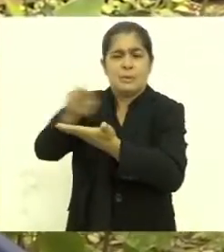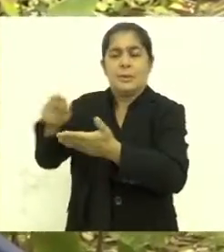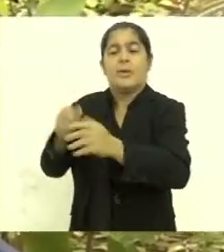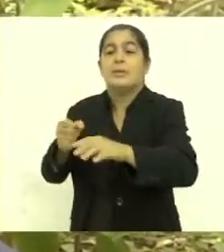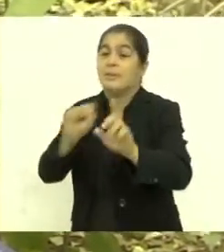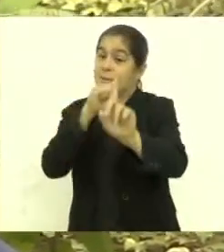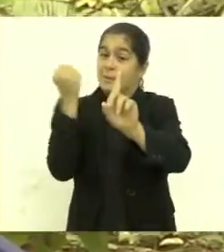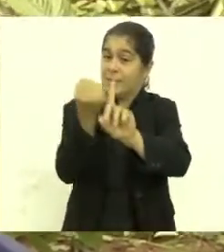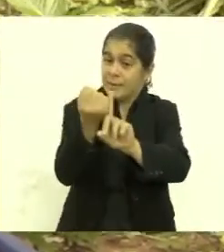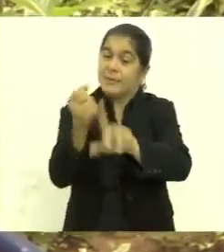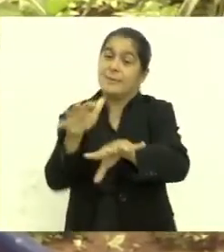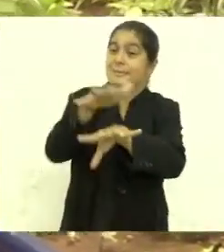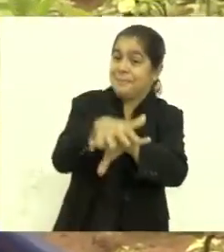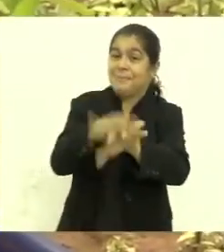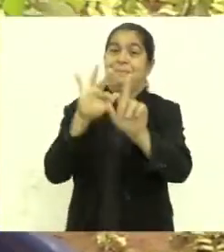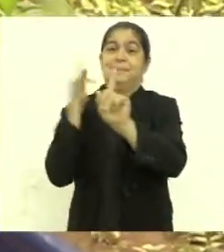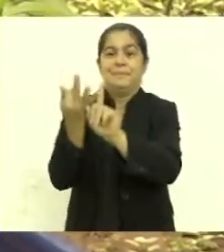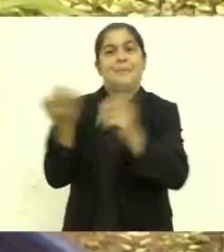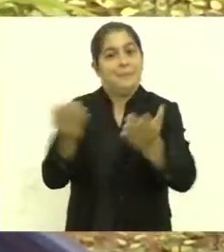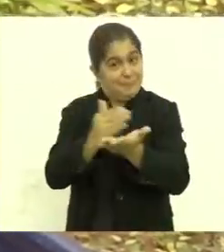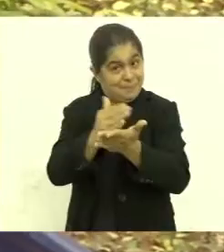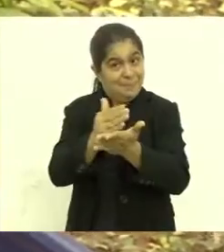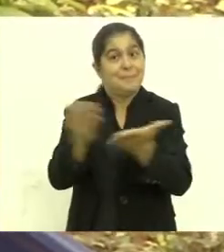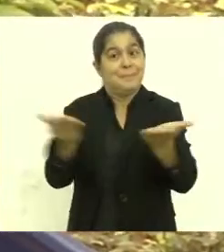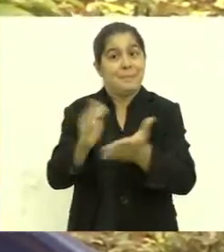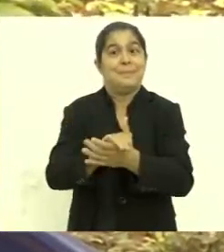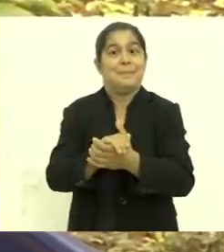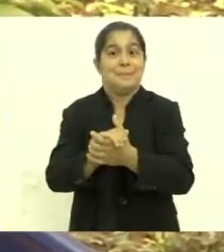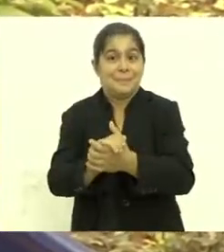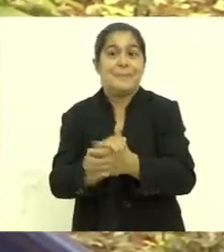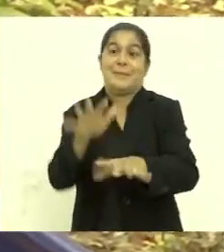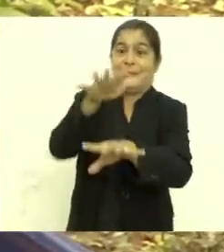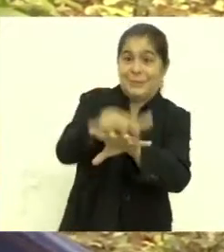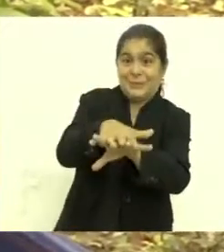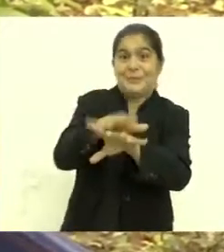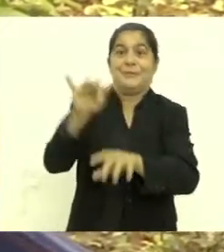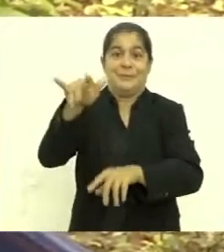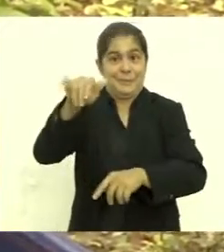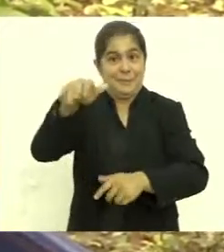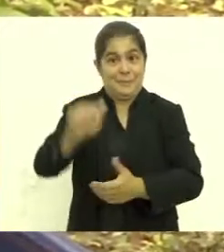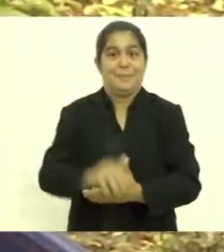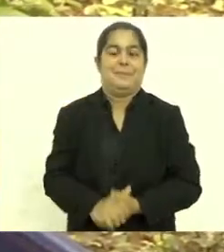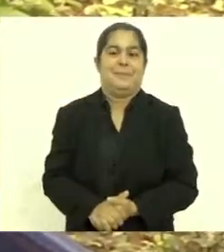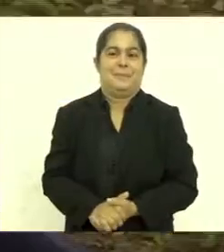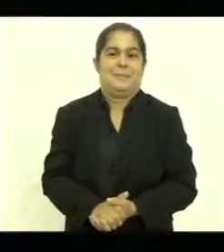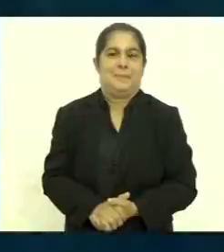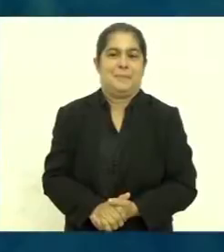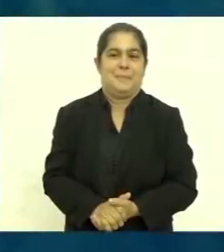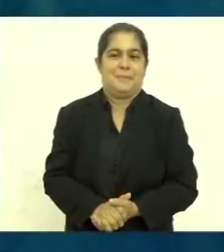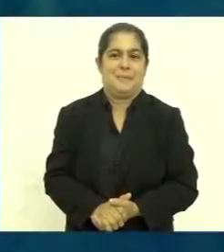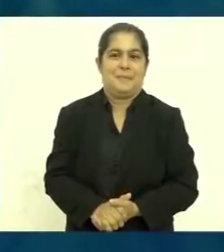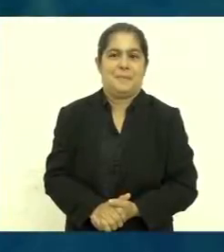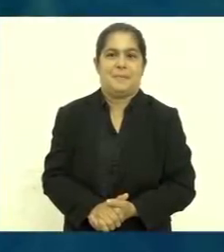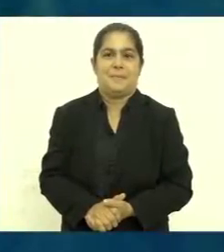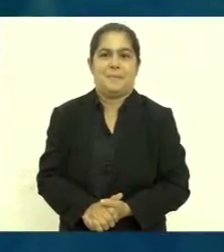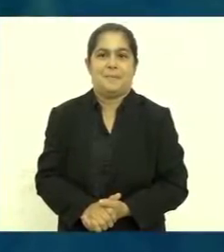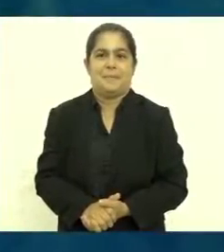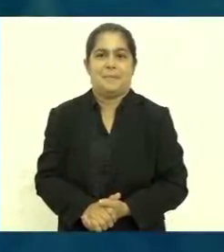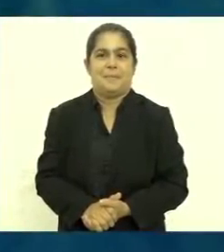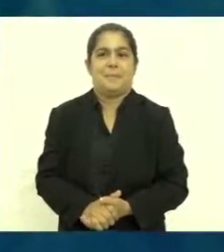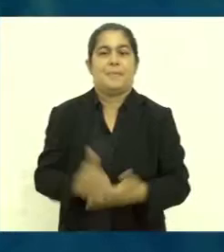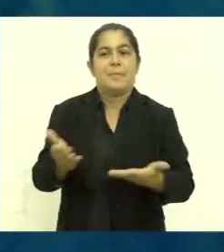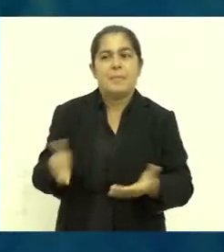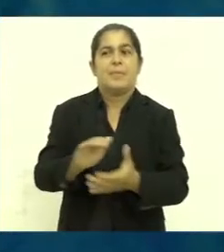a serem incluídas na sociedade e na família. Está começando agora o Inclusão em Foco.